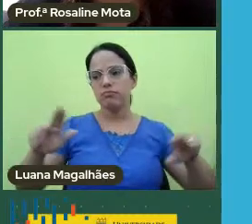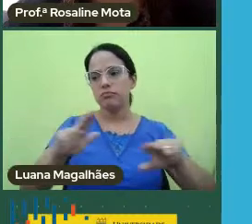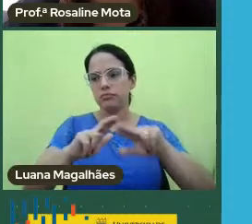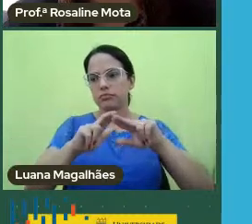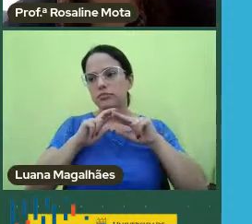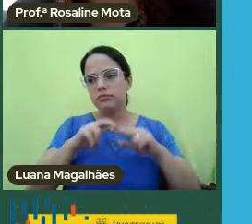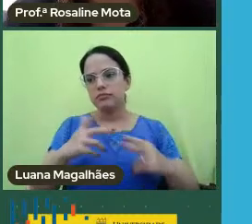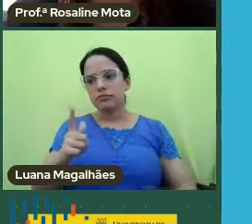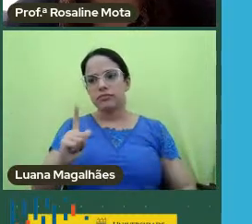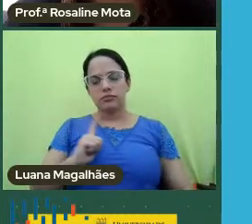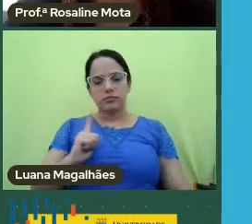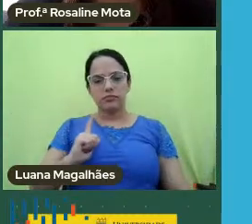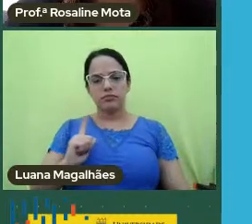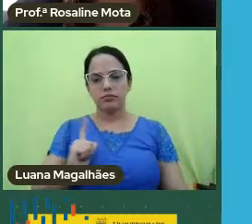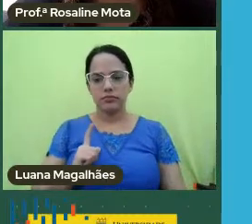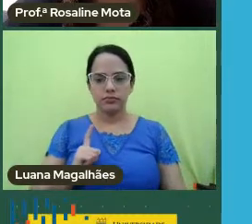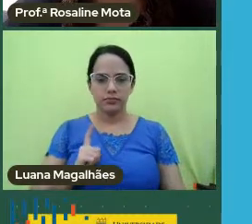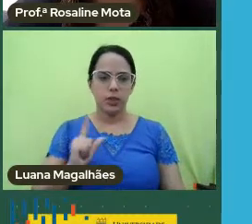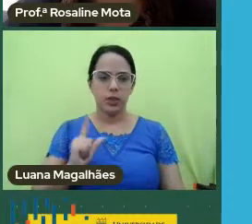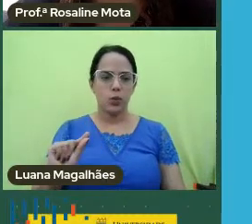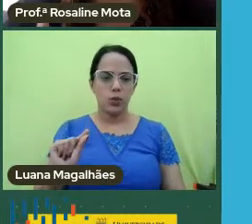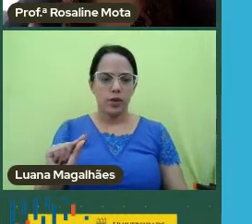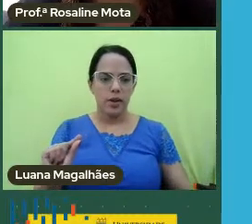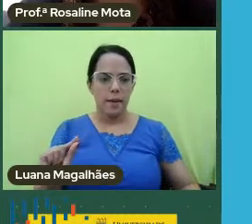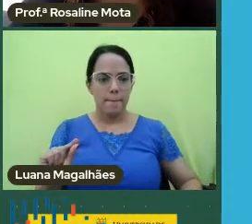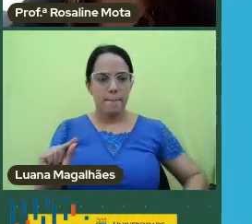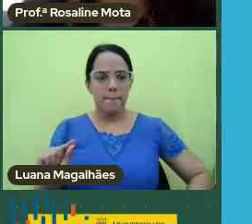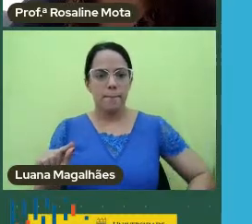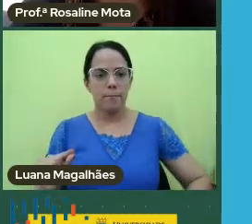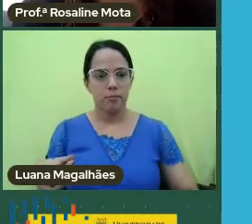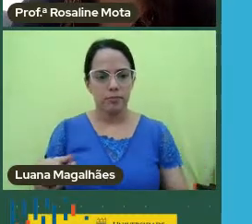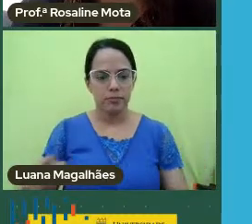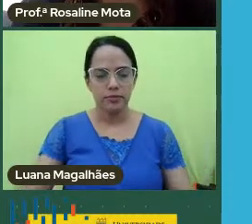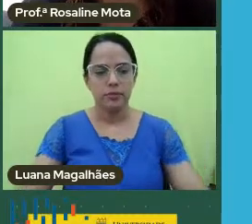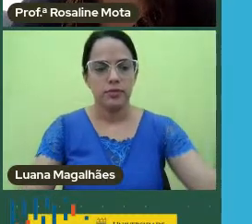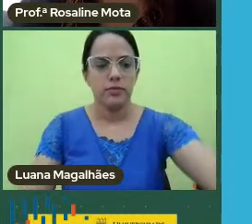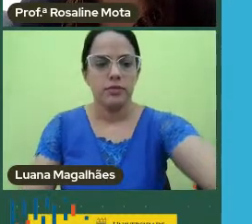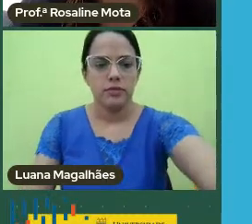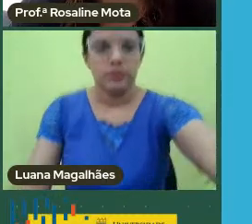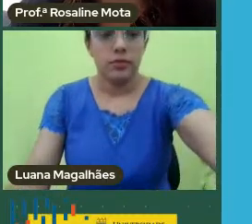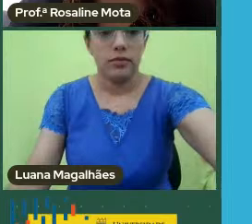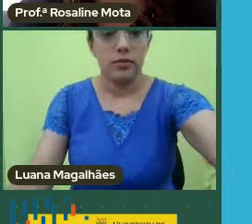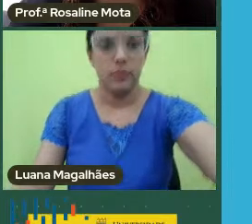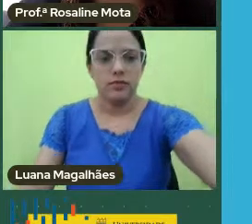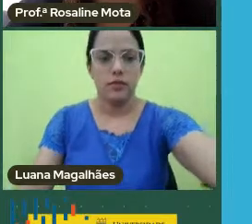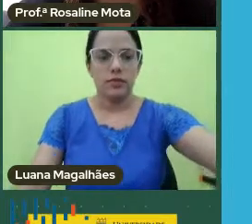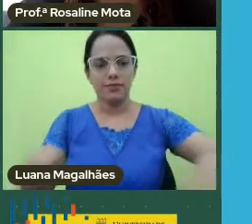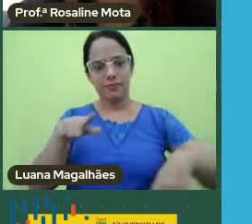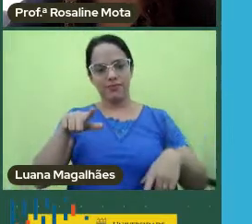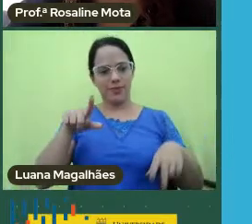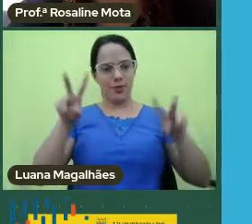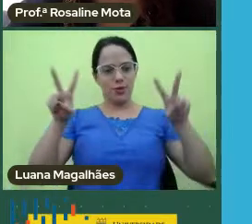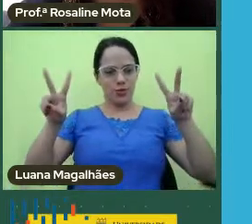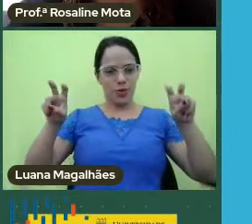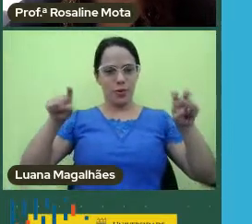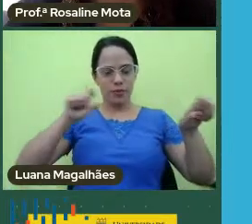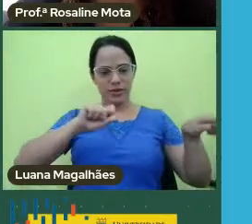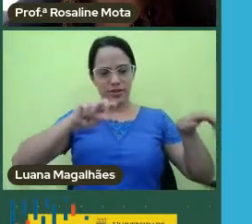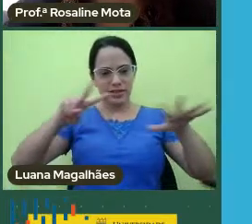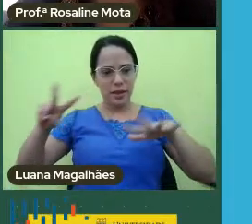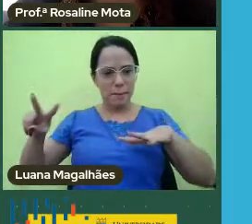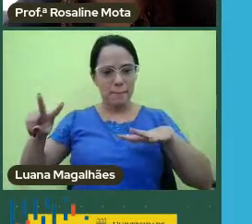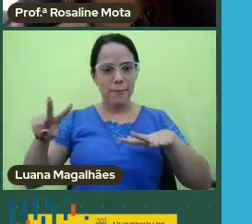a gente tem aí, a gente está trabalhando essas questões também na Semana Nacional de Arquivos, né?